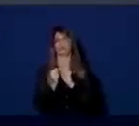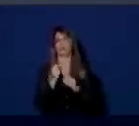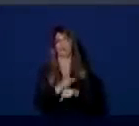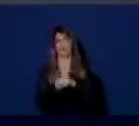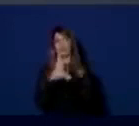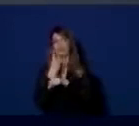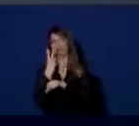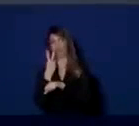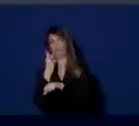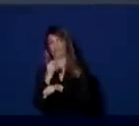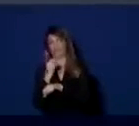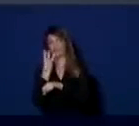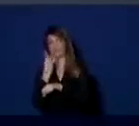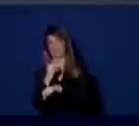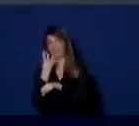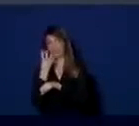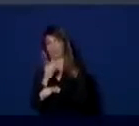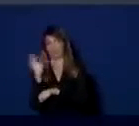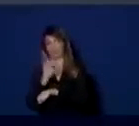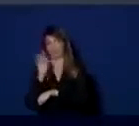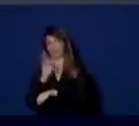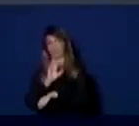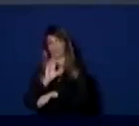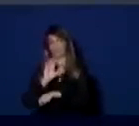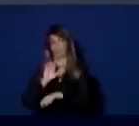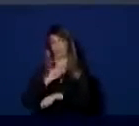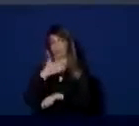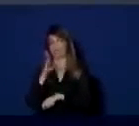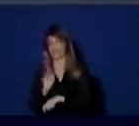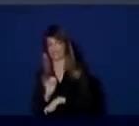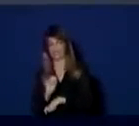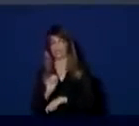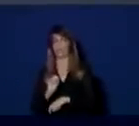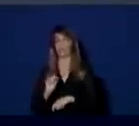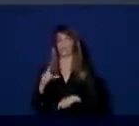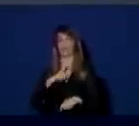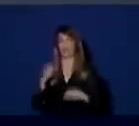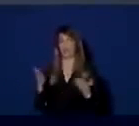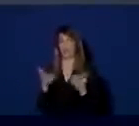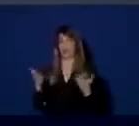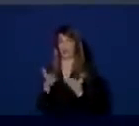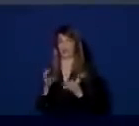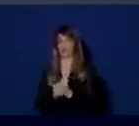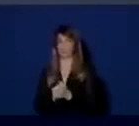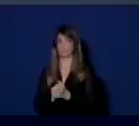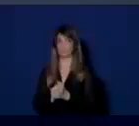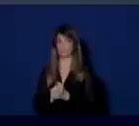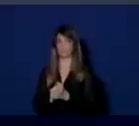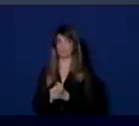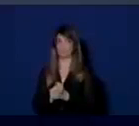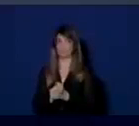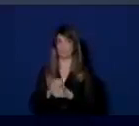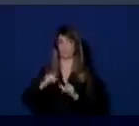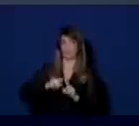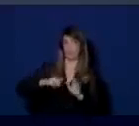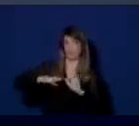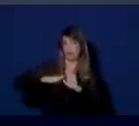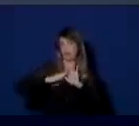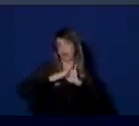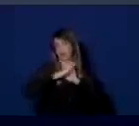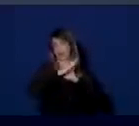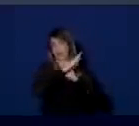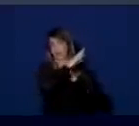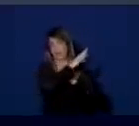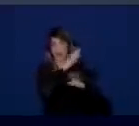de 20%, 30%, 40% de onde a ação está tradeando hoje, vai estar ancorado pela trajetória de crescimento da companhia, que ele vai conseguir converter